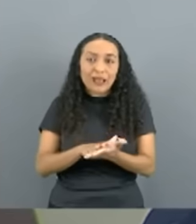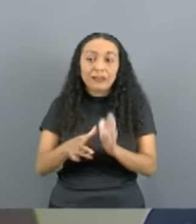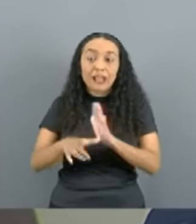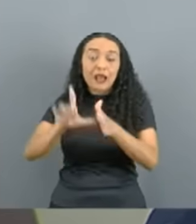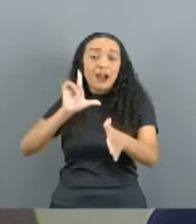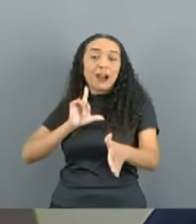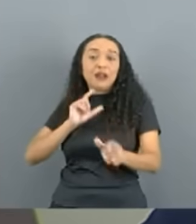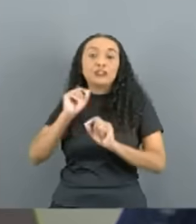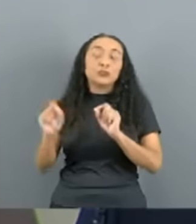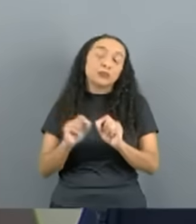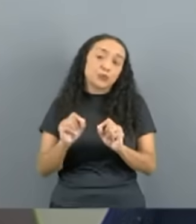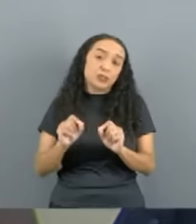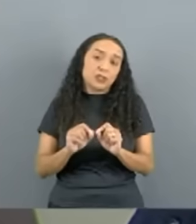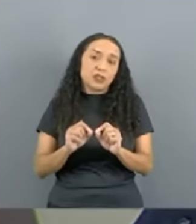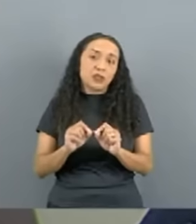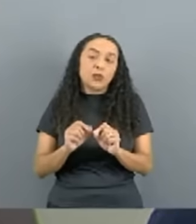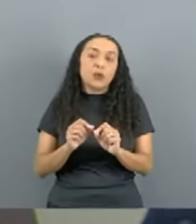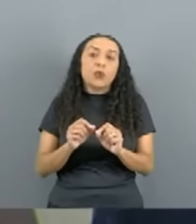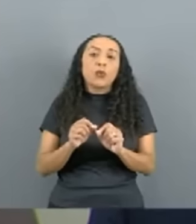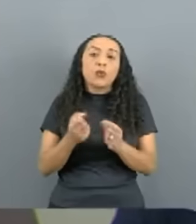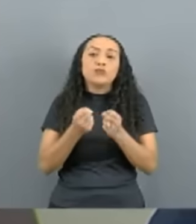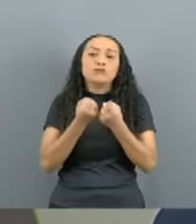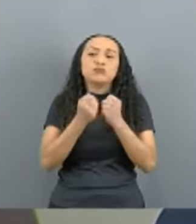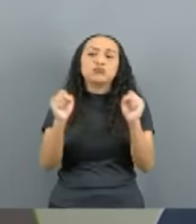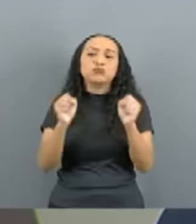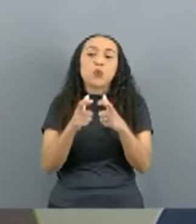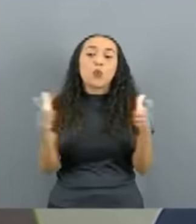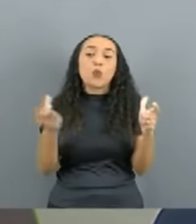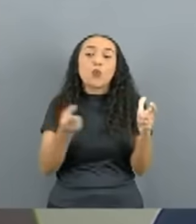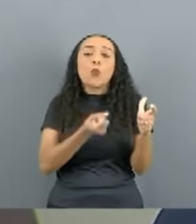anteriormente o tamanho, a monta